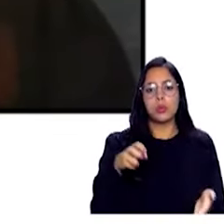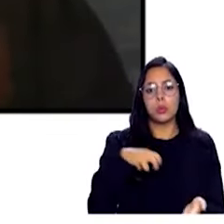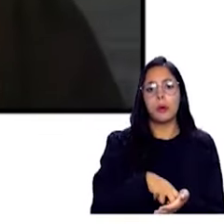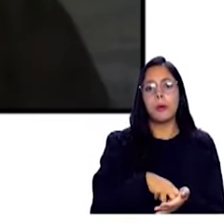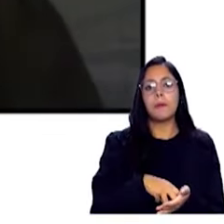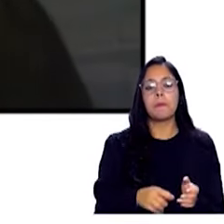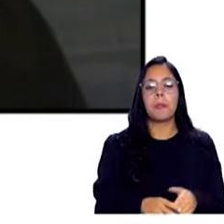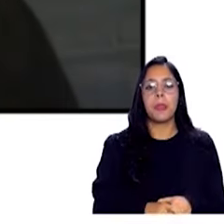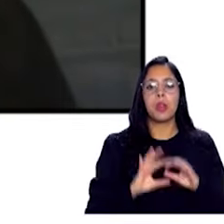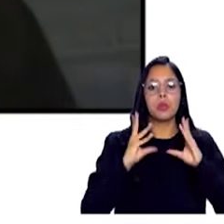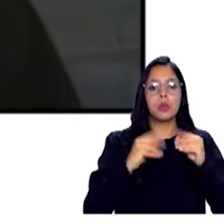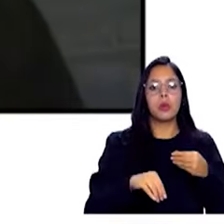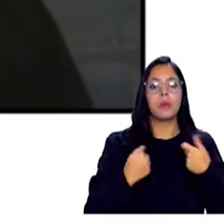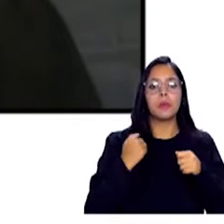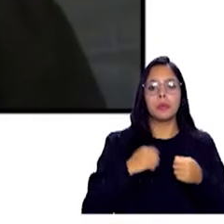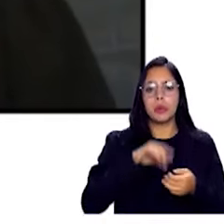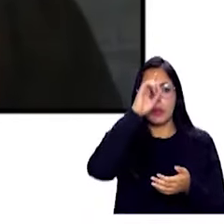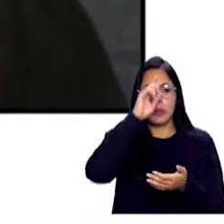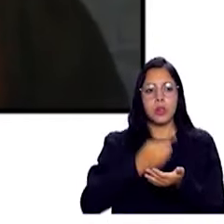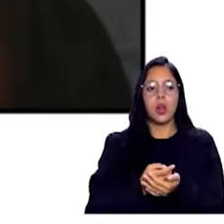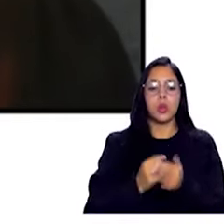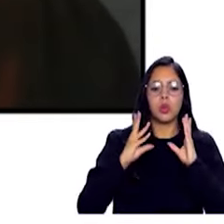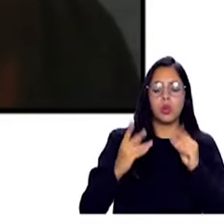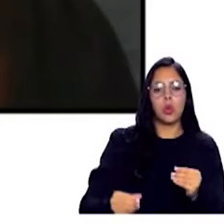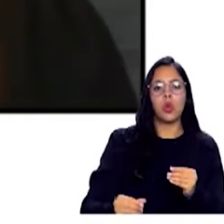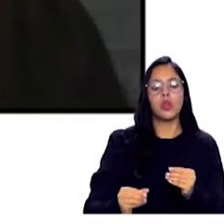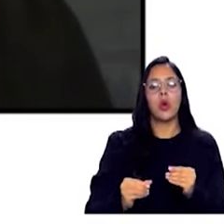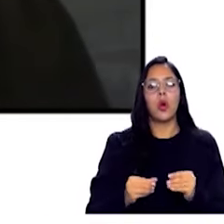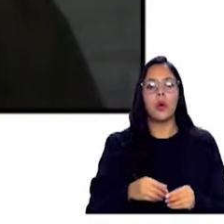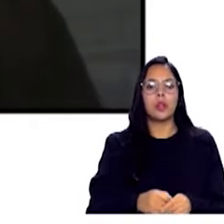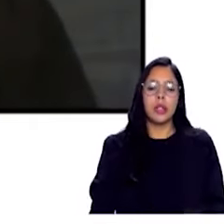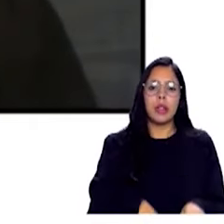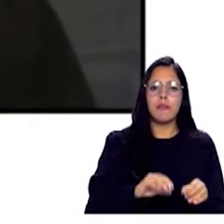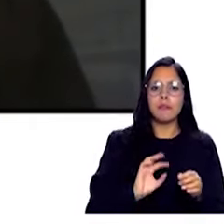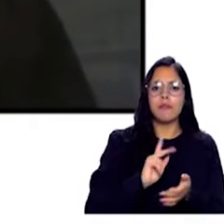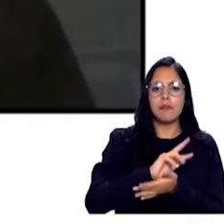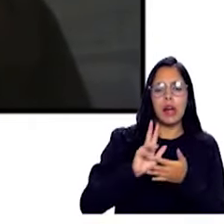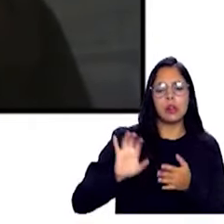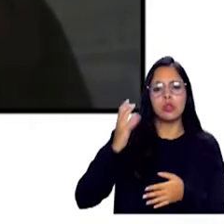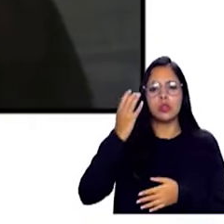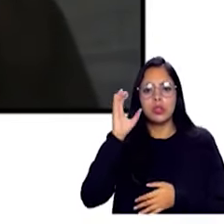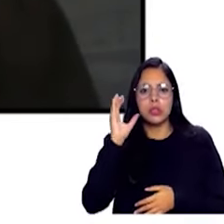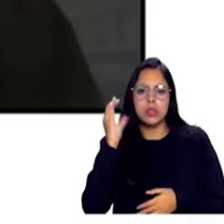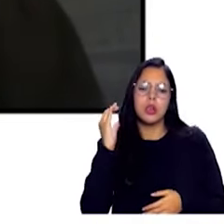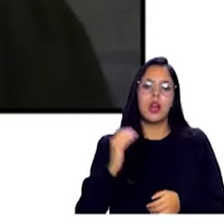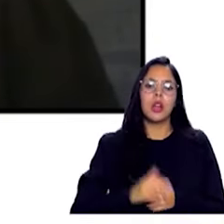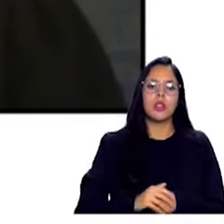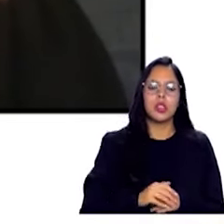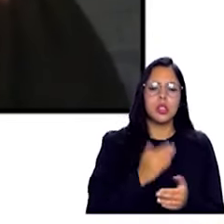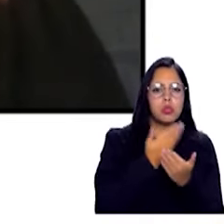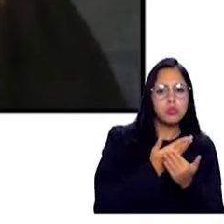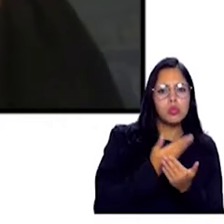decidido à luz de fatos científicos sociais né à luz da de de de de uma compreensão profunda do padrão